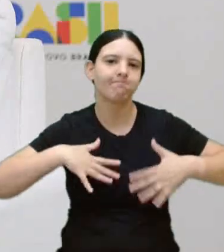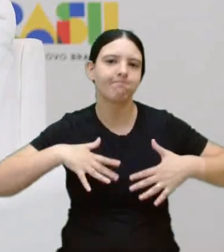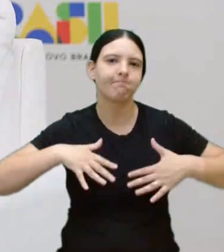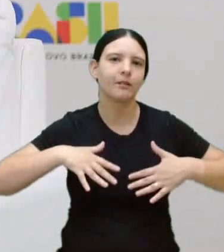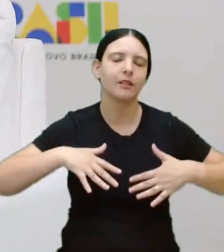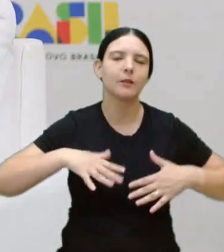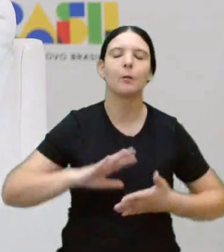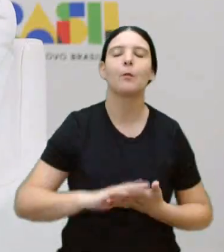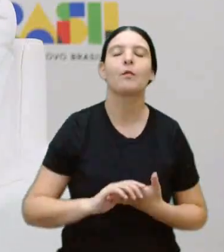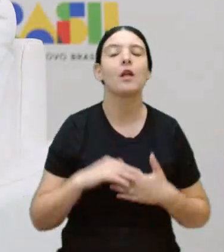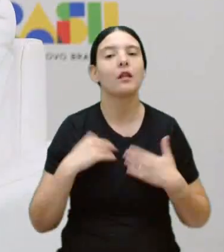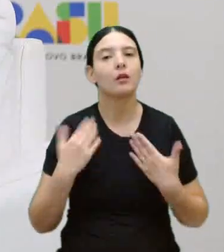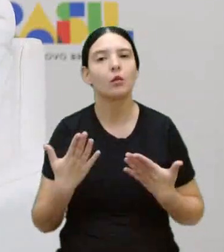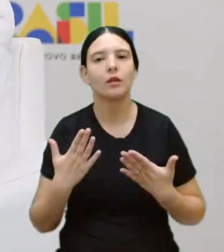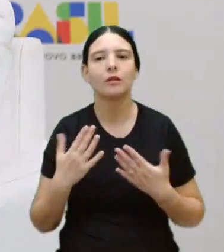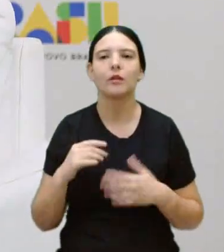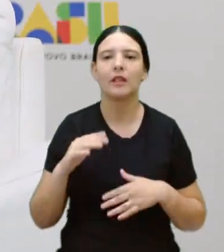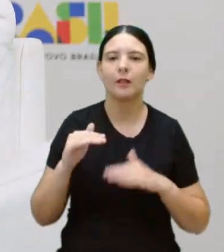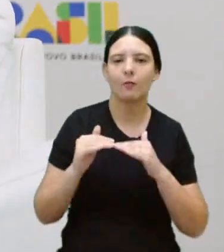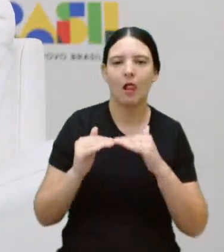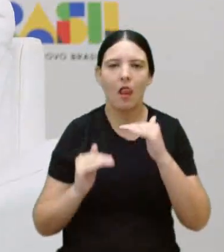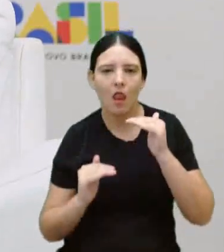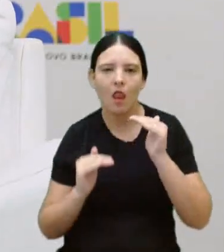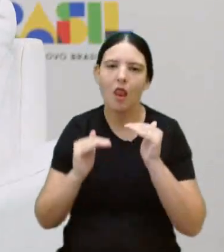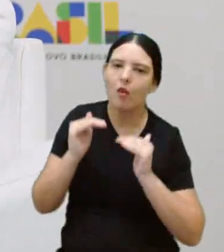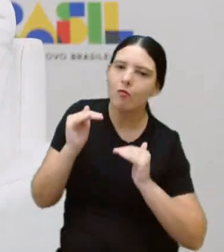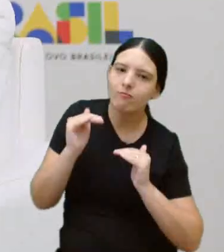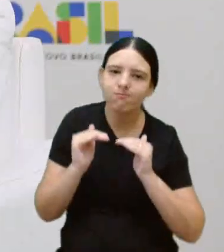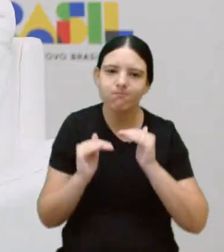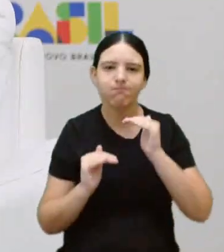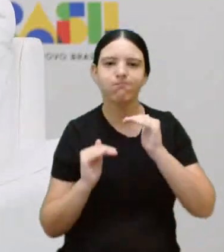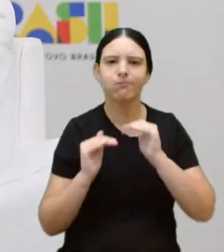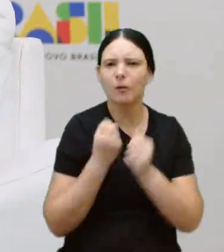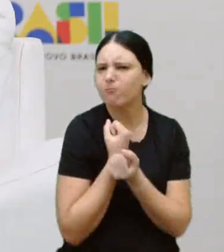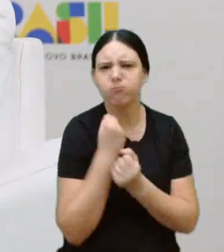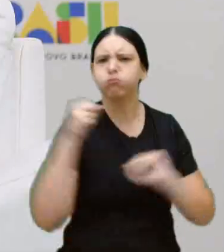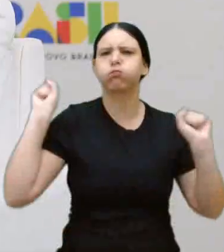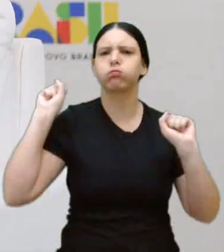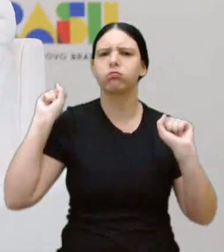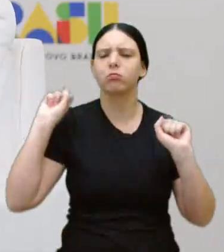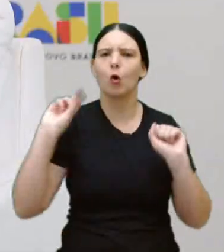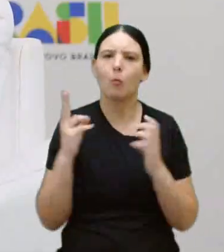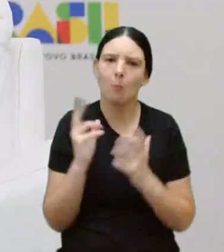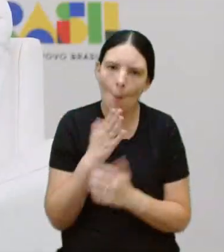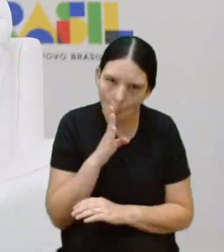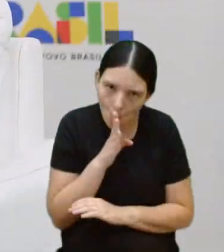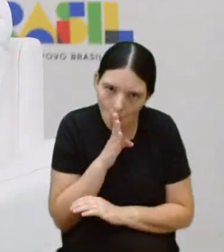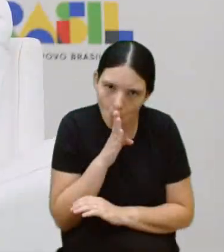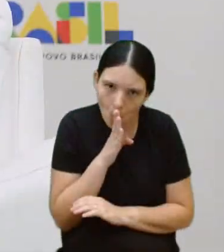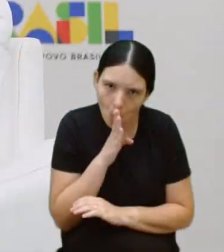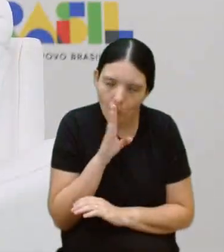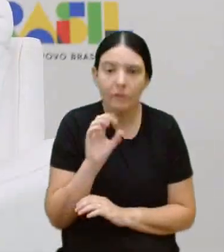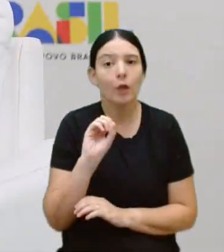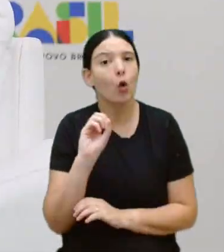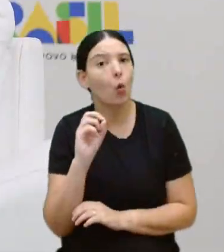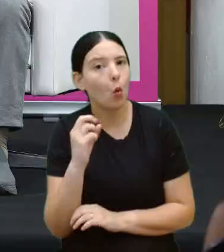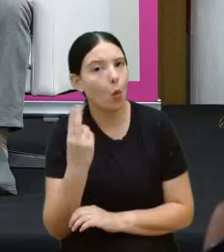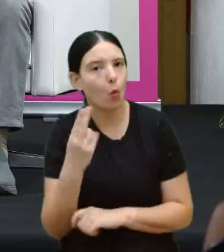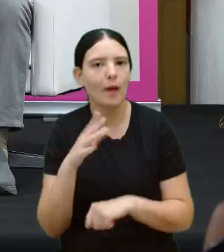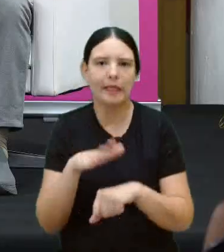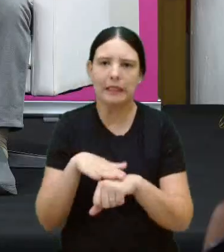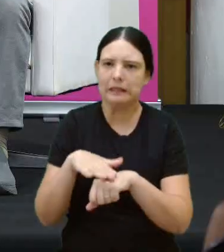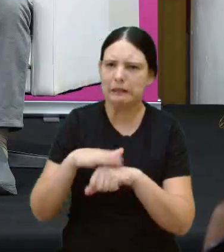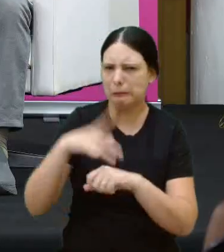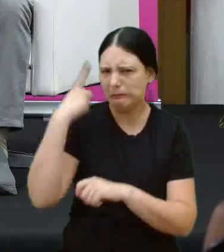eu fico desequilibrado, eu explodo ou implodo. Ou eu causo uma ação que pode ser violenta